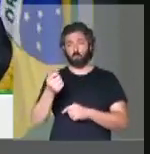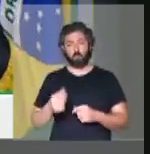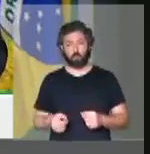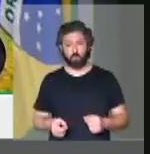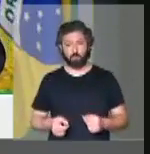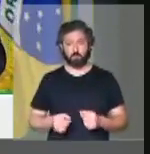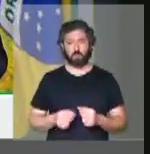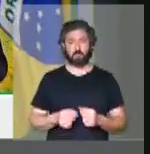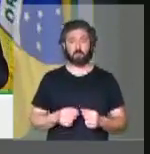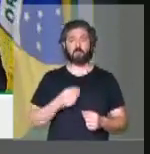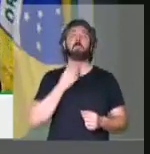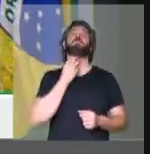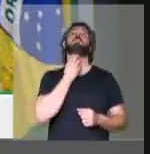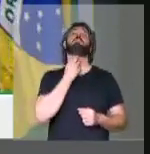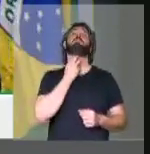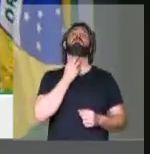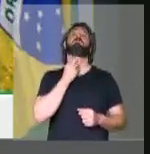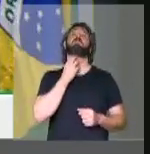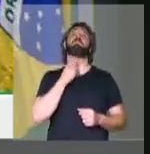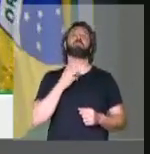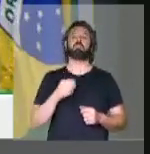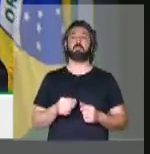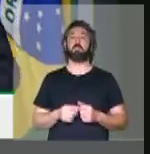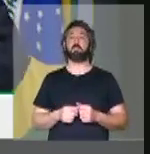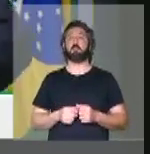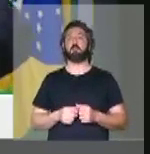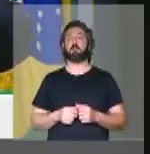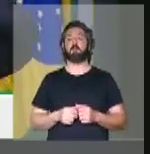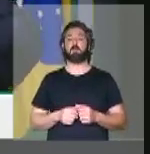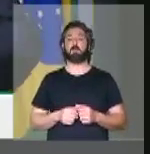senhor dirigente, sim, salários astronômicos do Brasil,